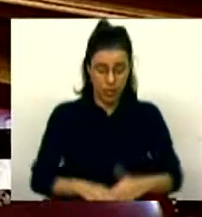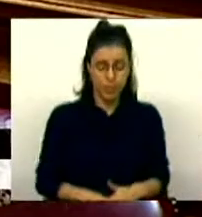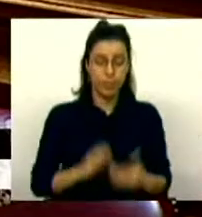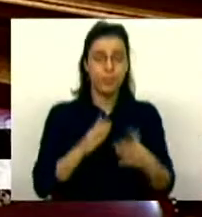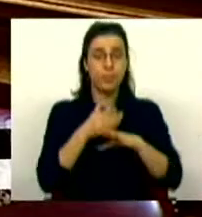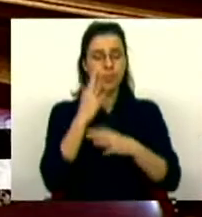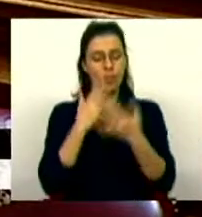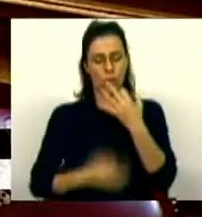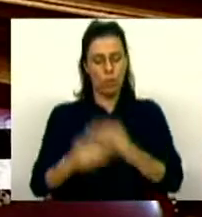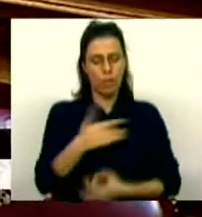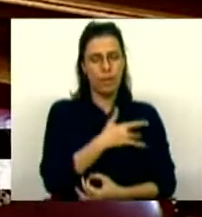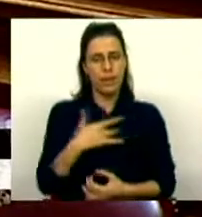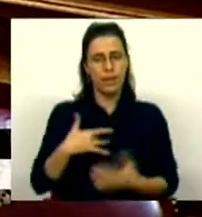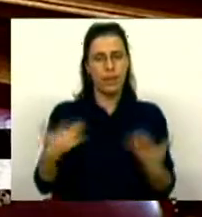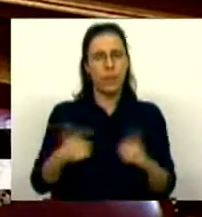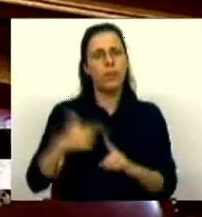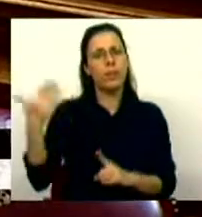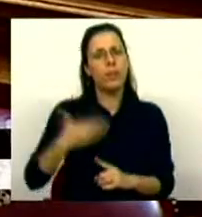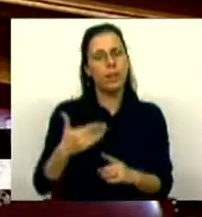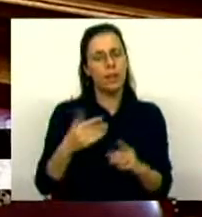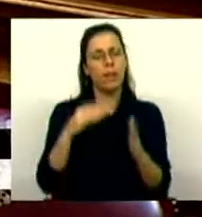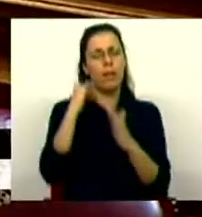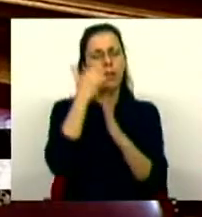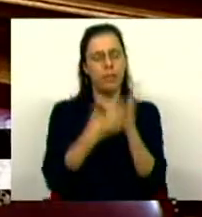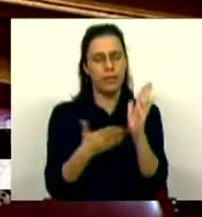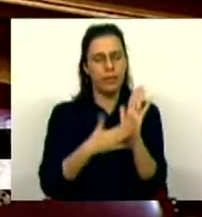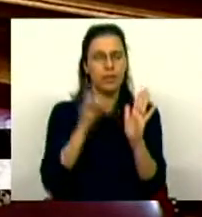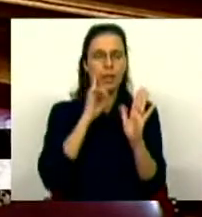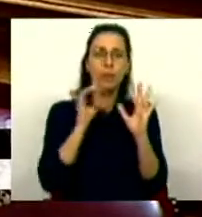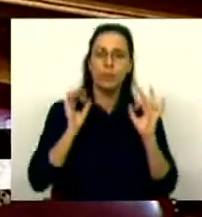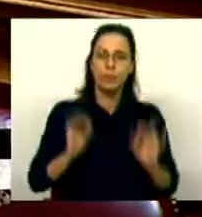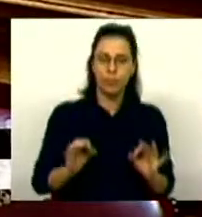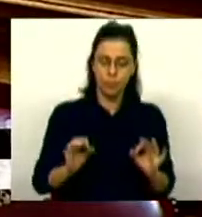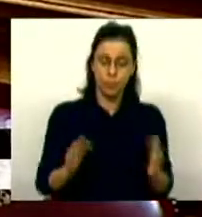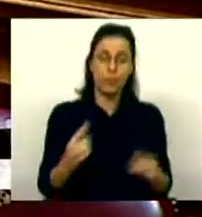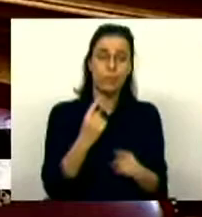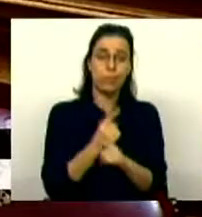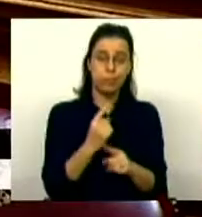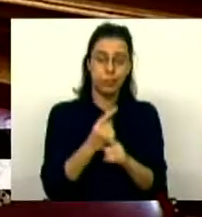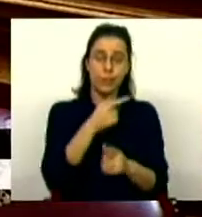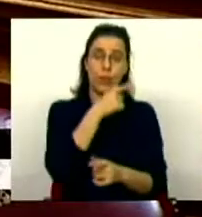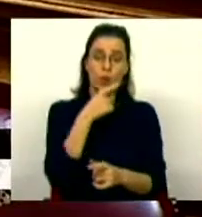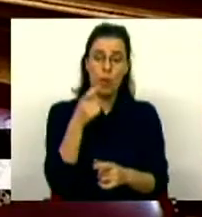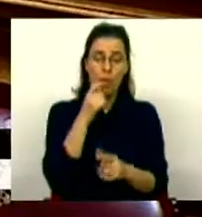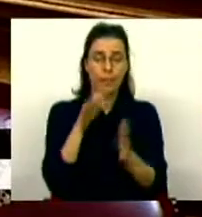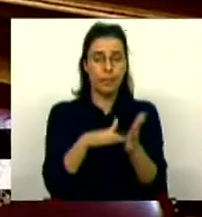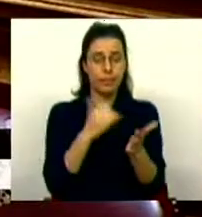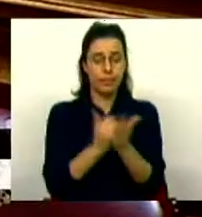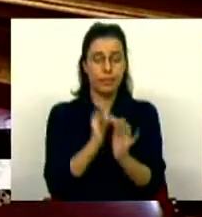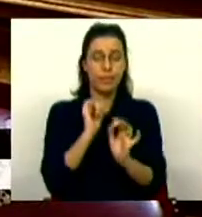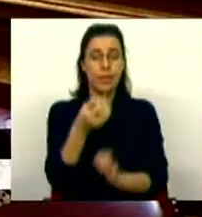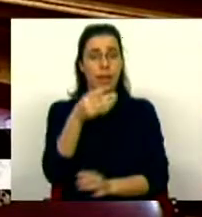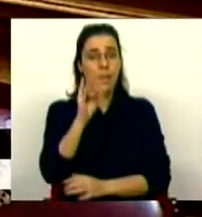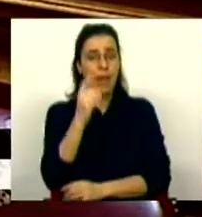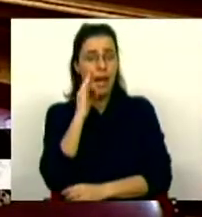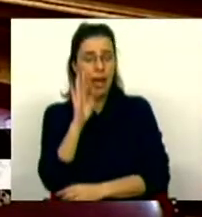acesso aos cuidados de saúde é um direito constitucionalmente garantido e é também um compromisso de sempre do Partido